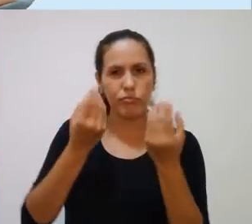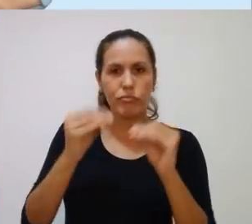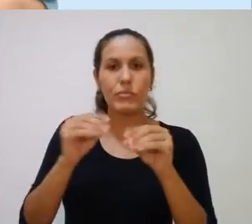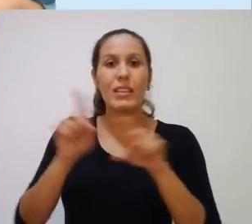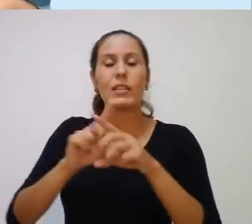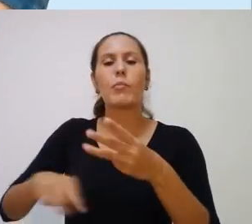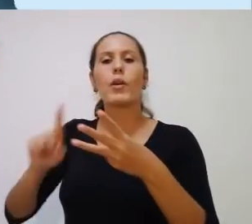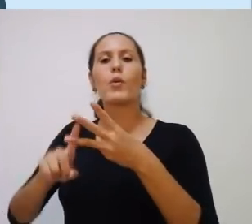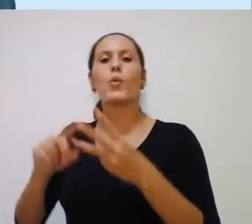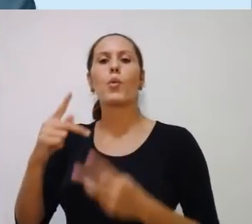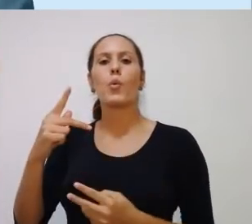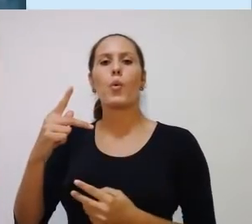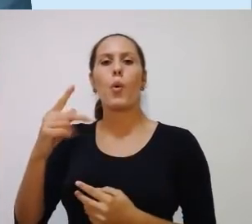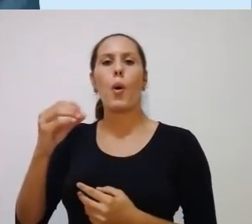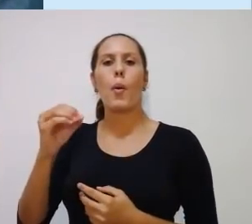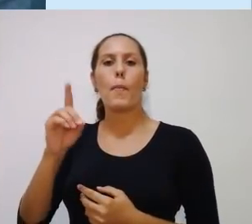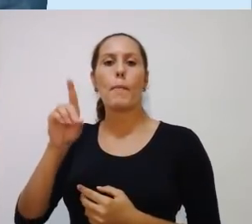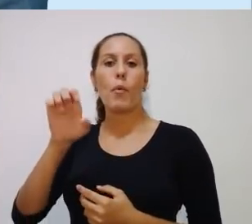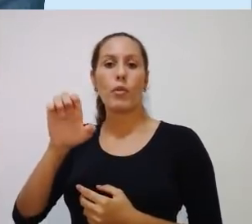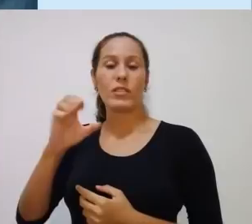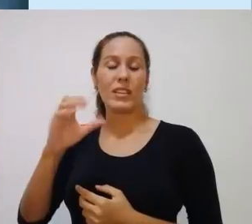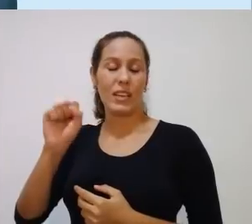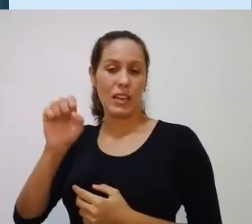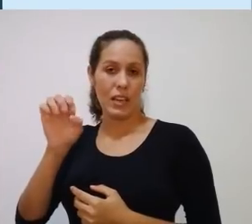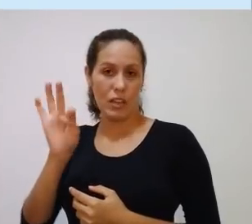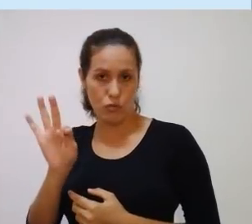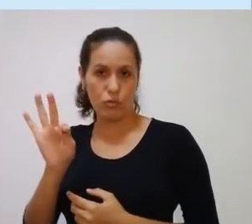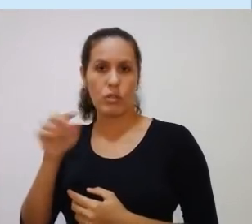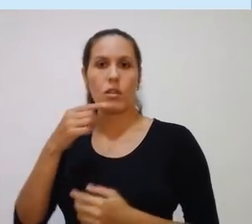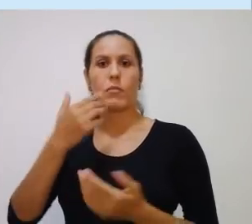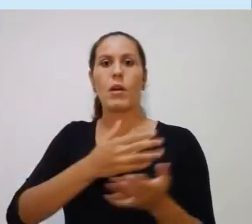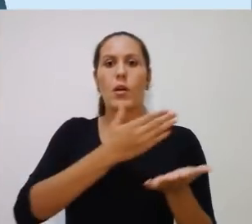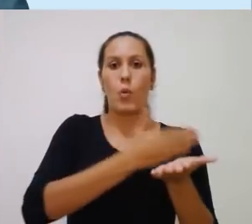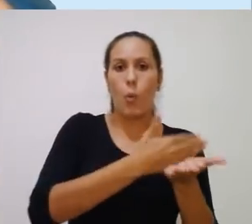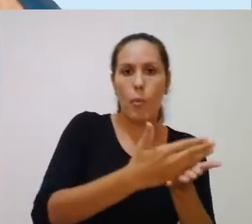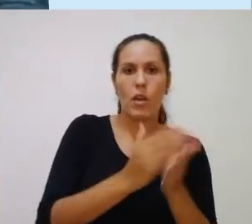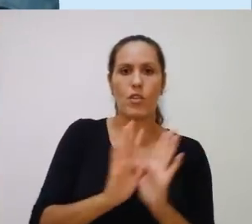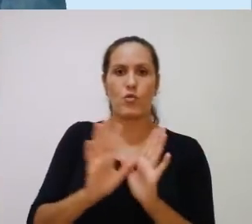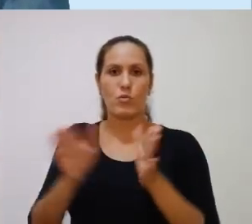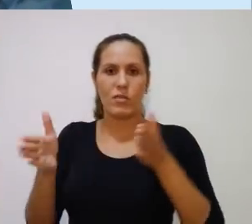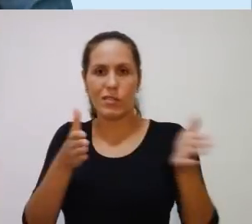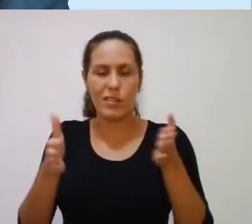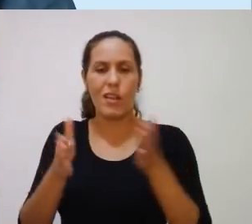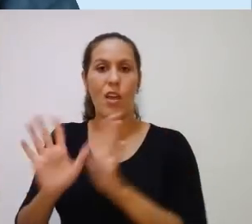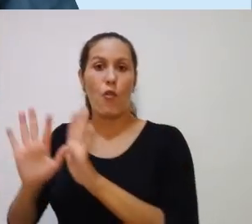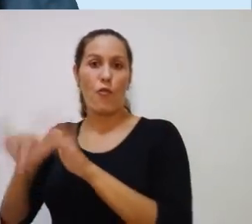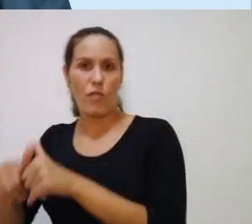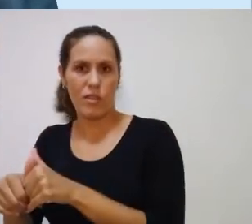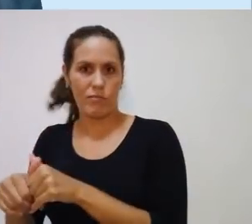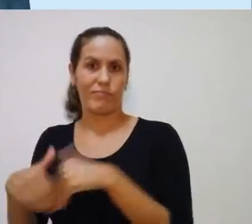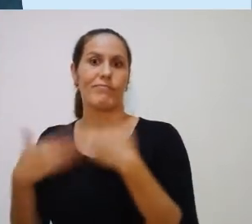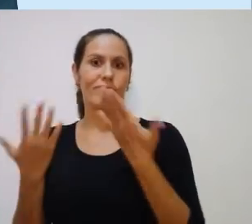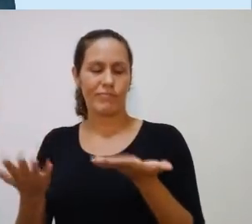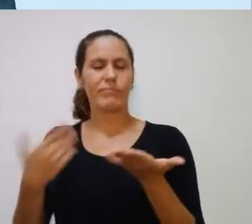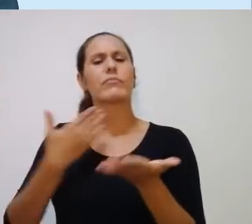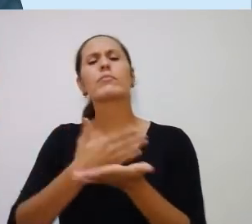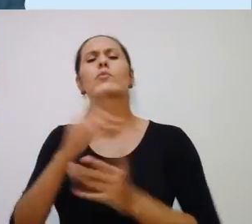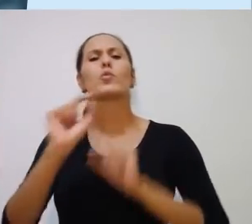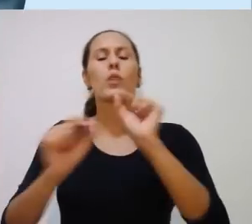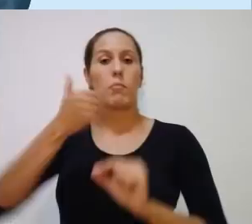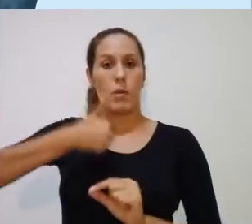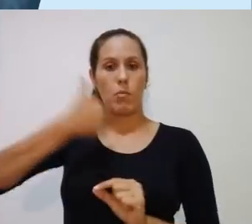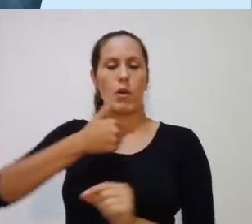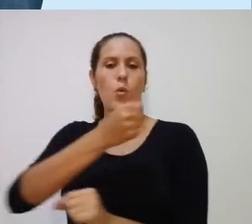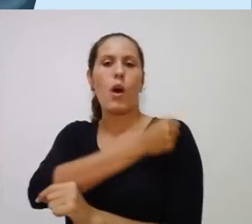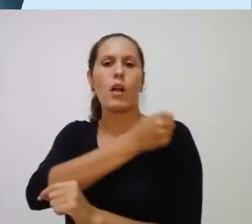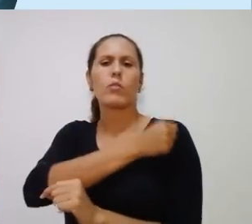um podcast. Mas para fazer isso, você tem que ter o início, meio e fim. E o início disso foi o seguinte: levar os estudantes para